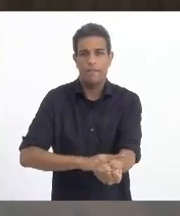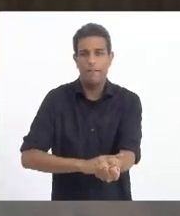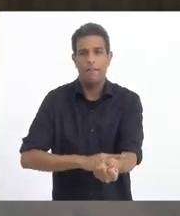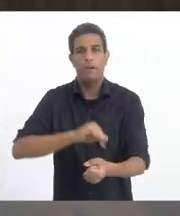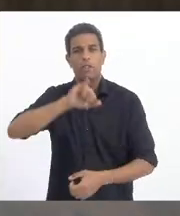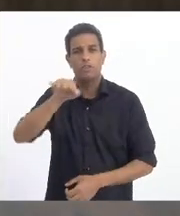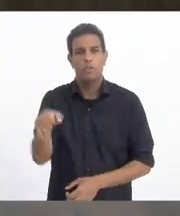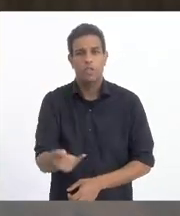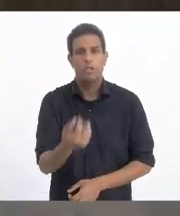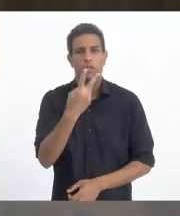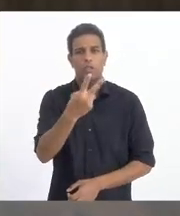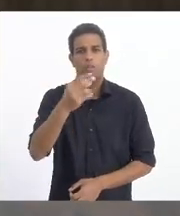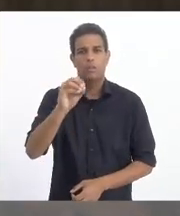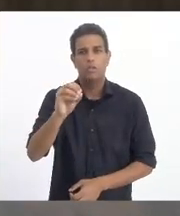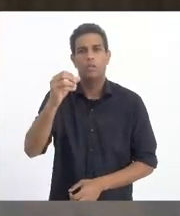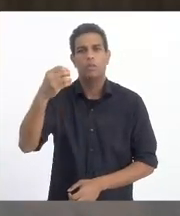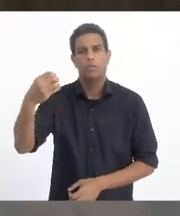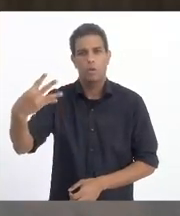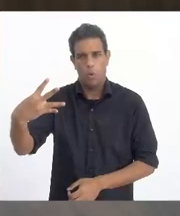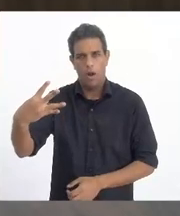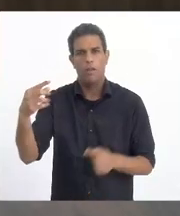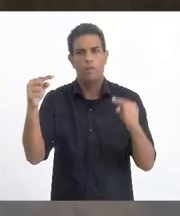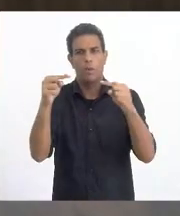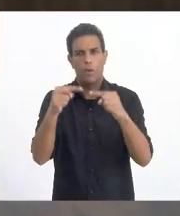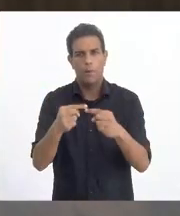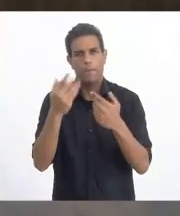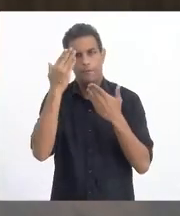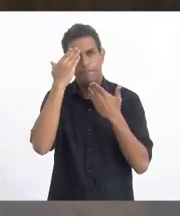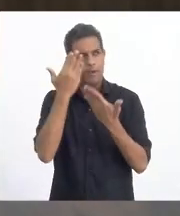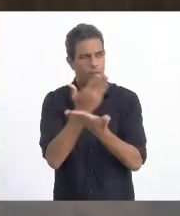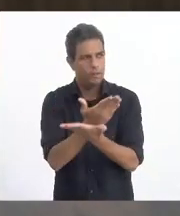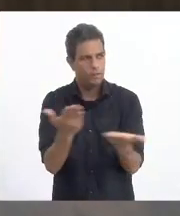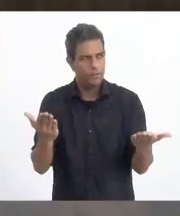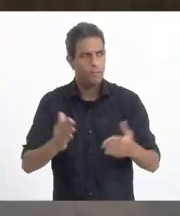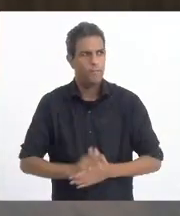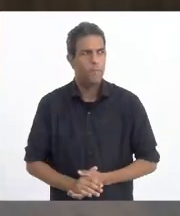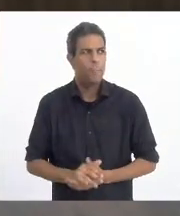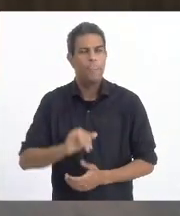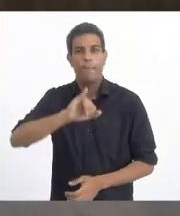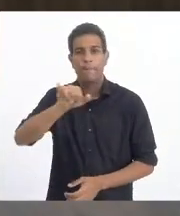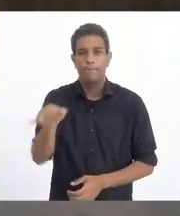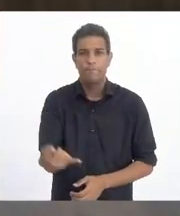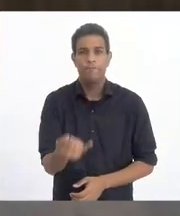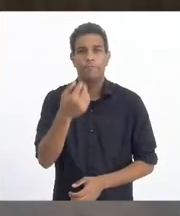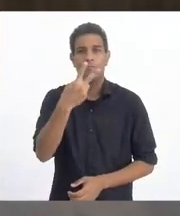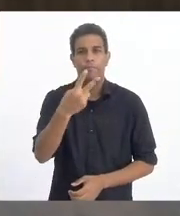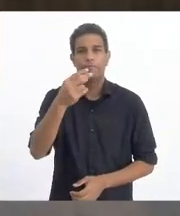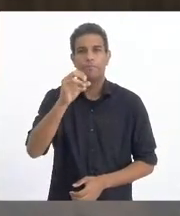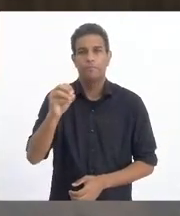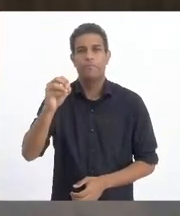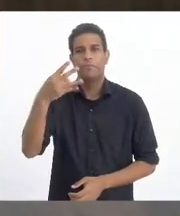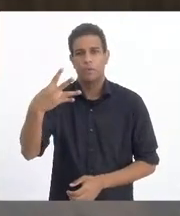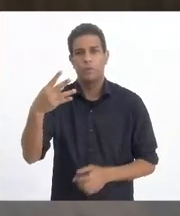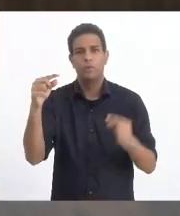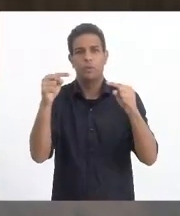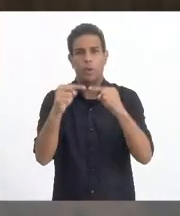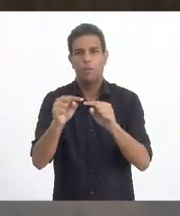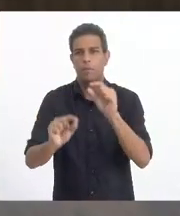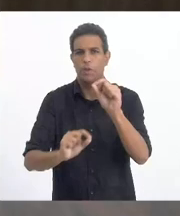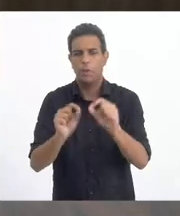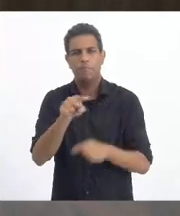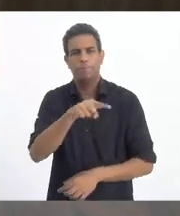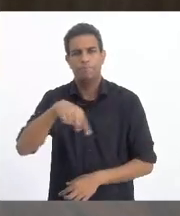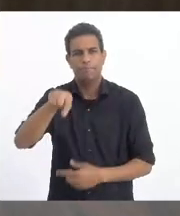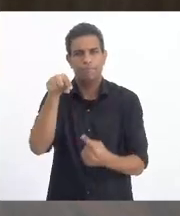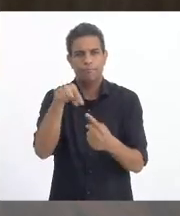Janeiro de 2004 a dezembro... Pode falar, tranquilo. Obrigada. Janeiro de 2004 a dezembro de 2019. Elas